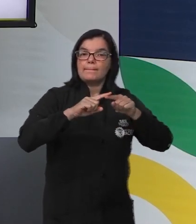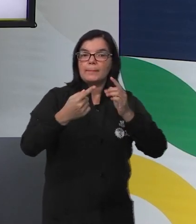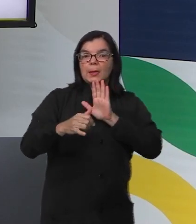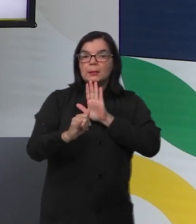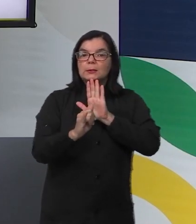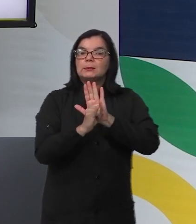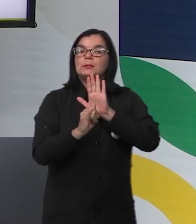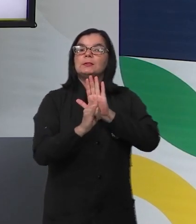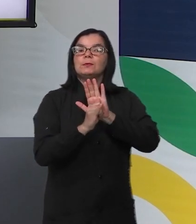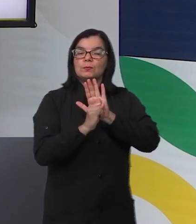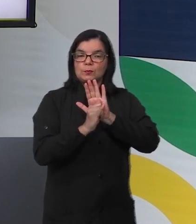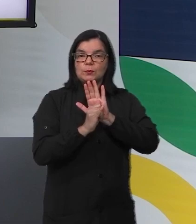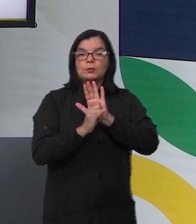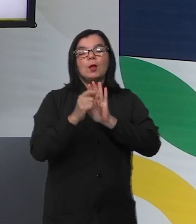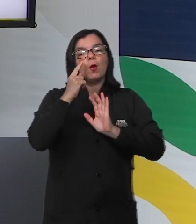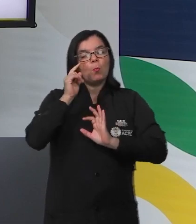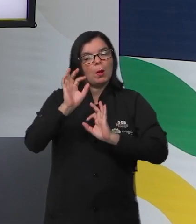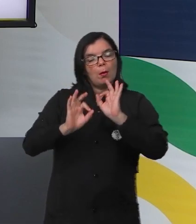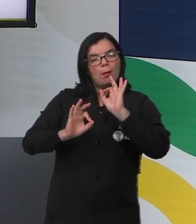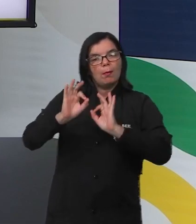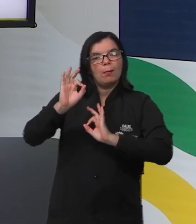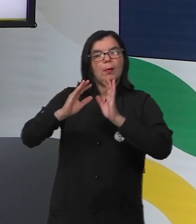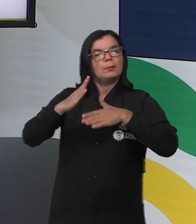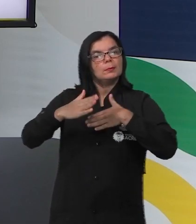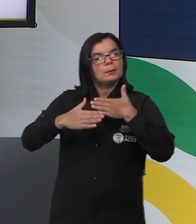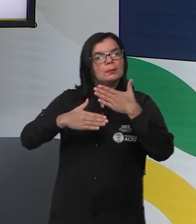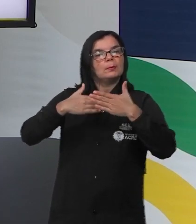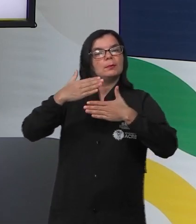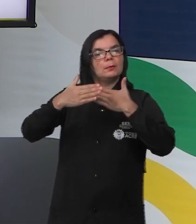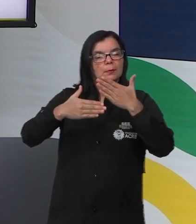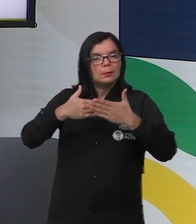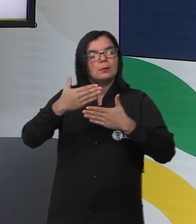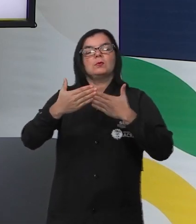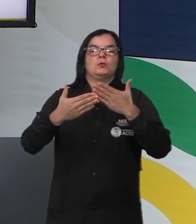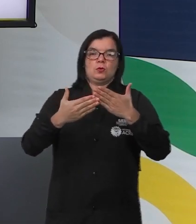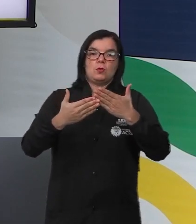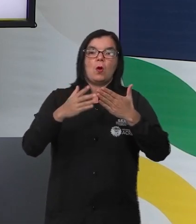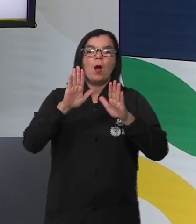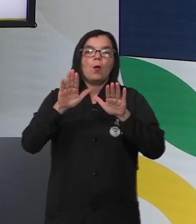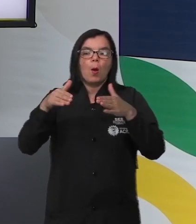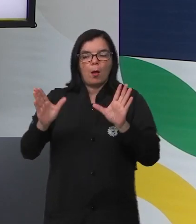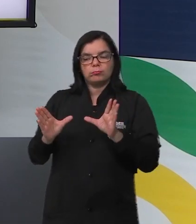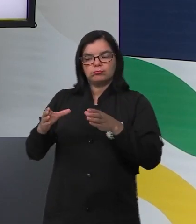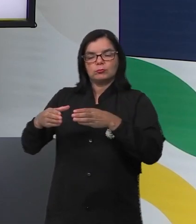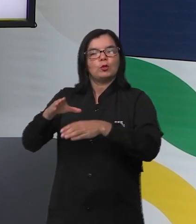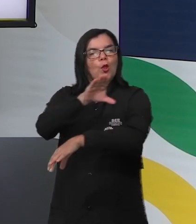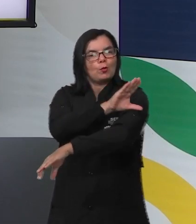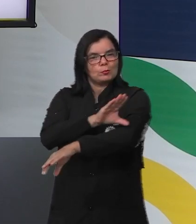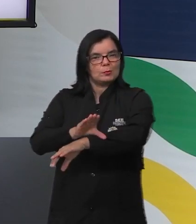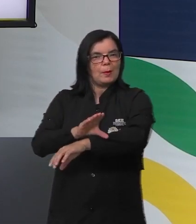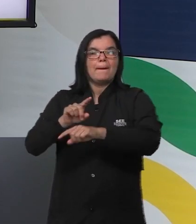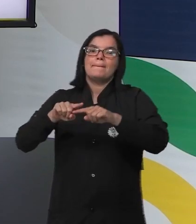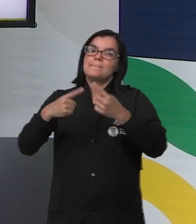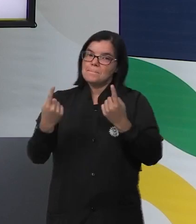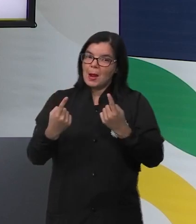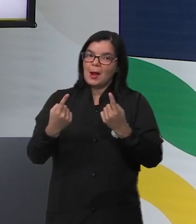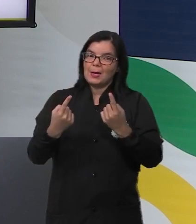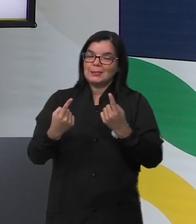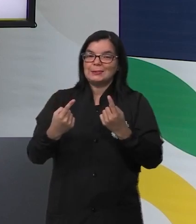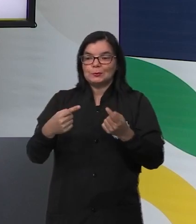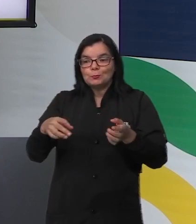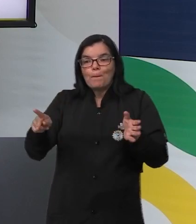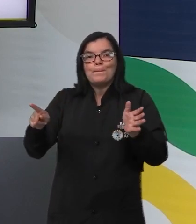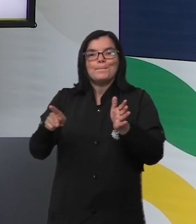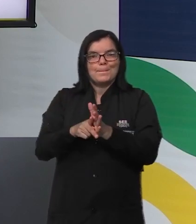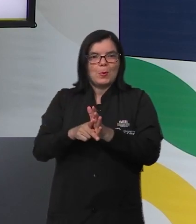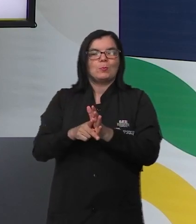identidade vai ser uma construção que vai ter como fonte a cultura, mas não como um fator